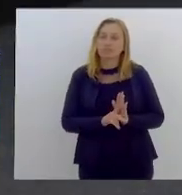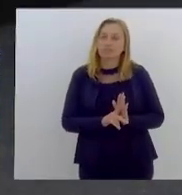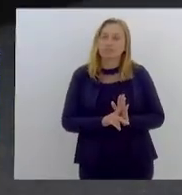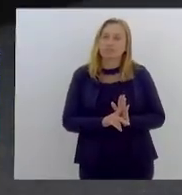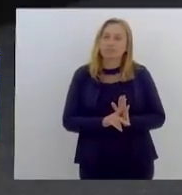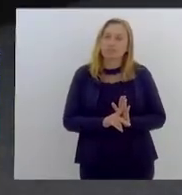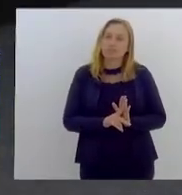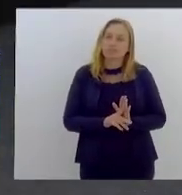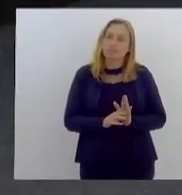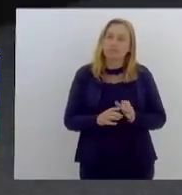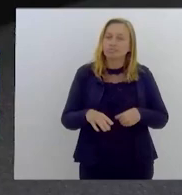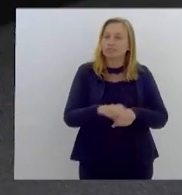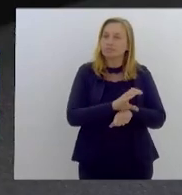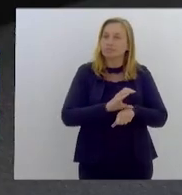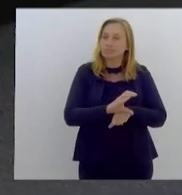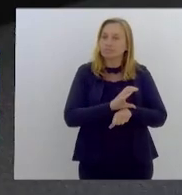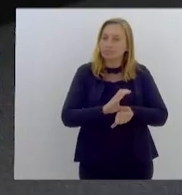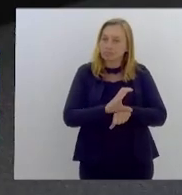pela